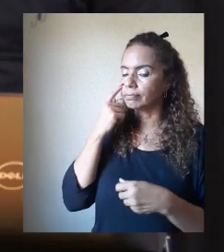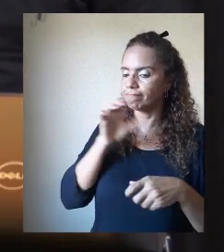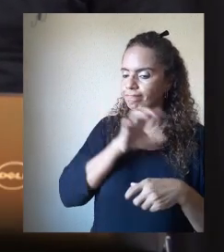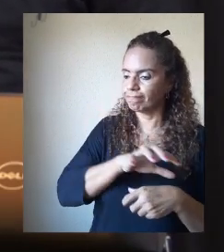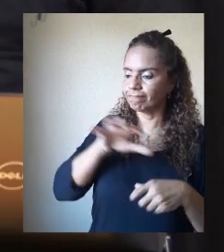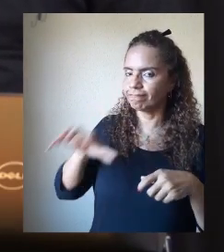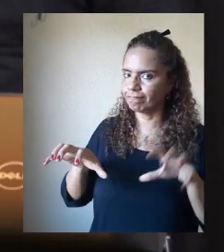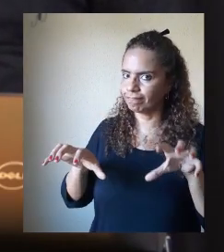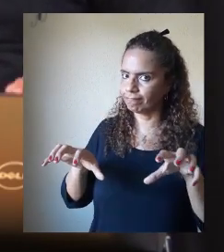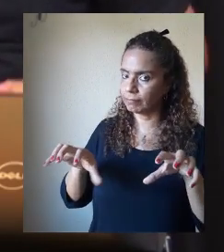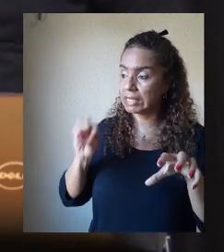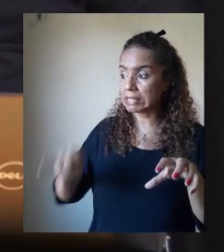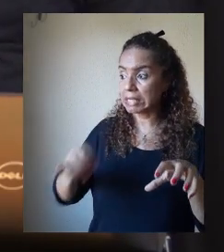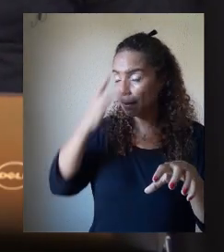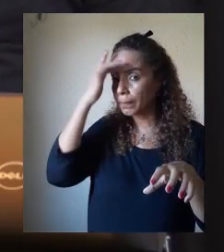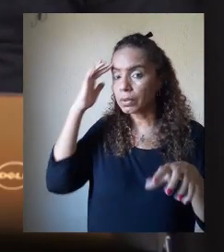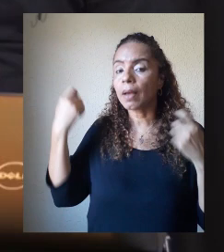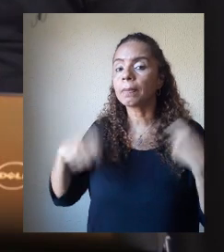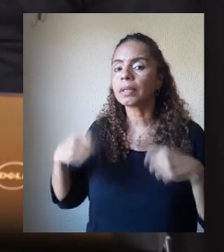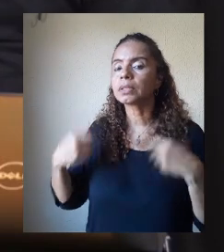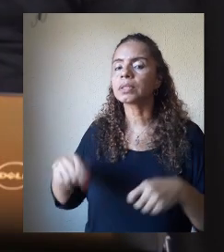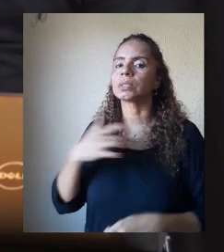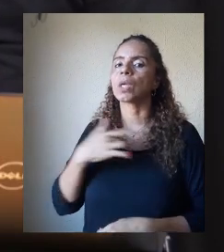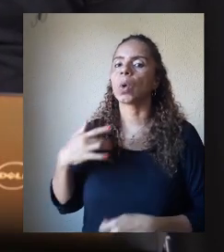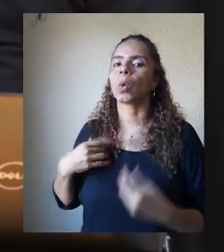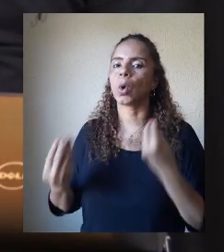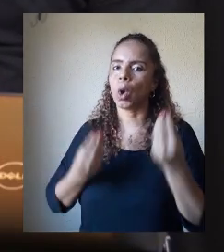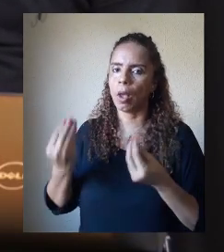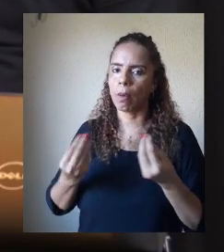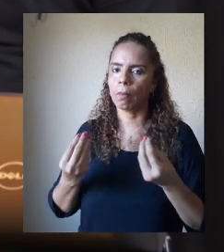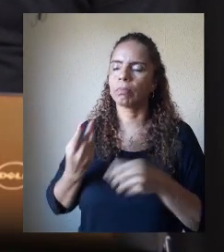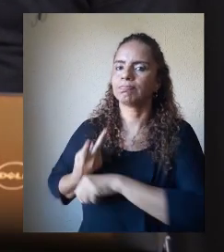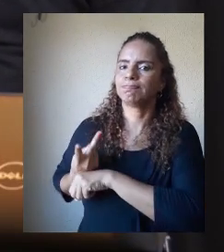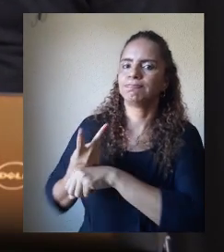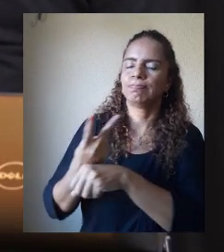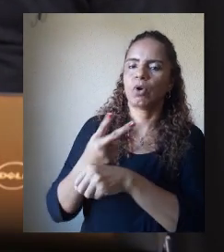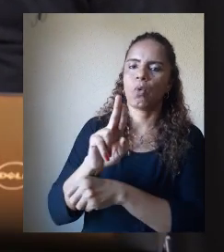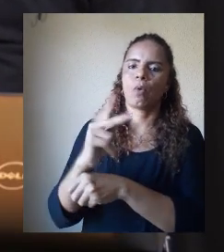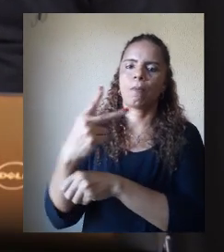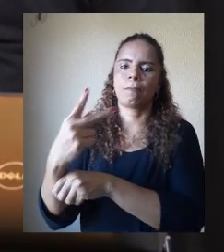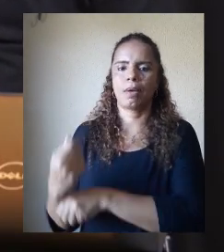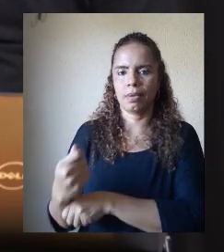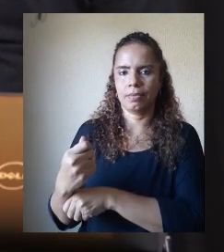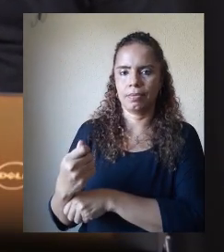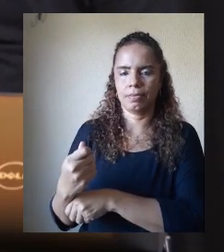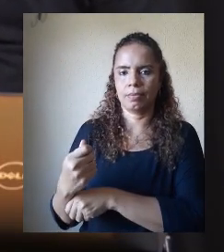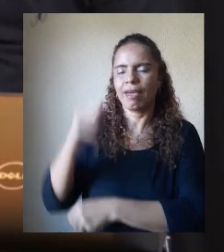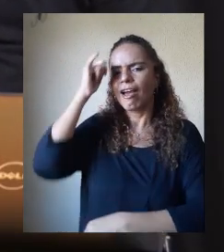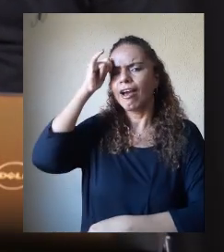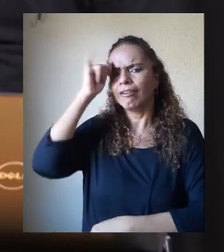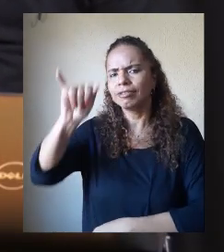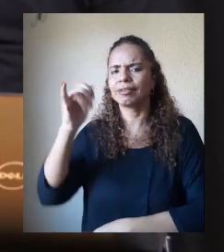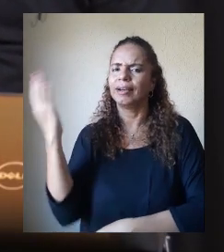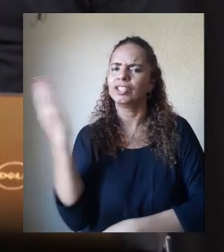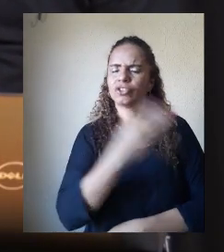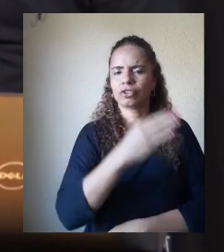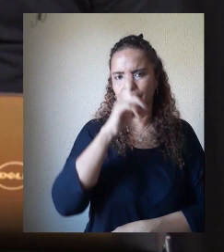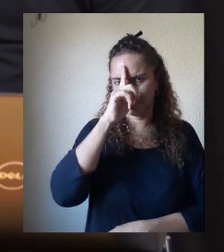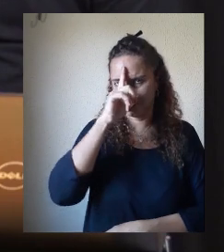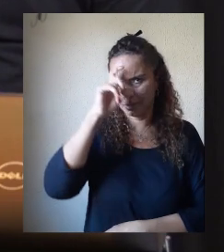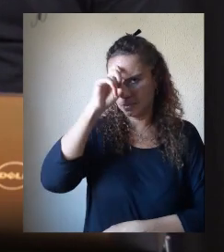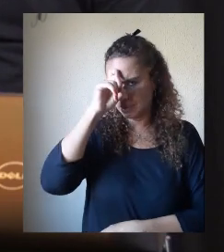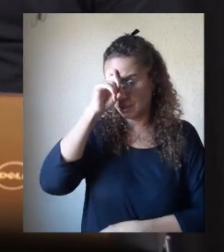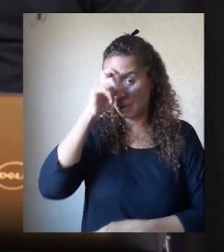de Saúde, é preferível que você procure unidade básica de saúde. A ideia é que você evite ir ao